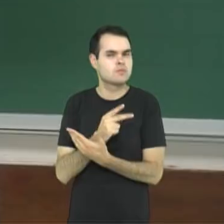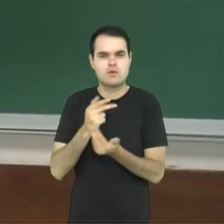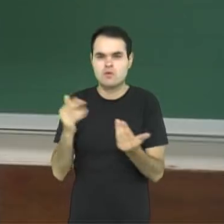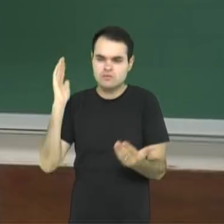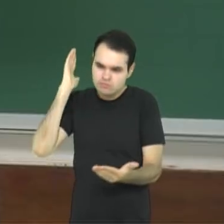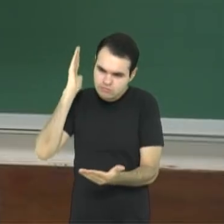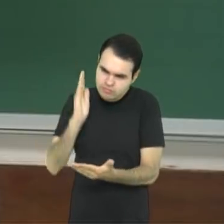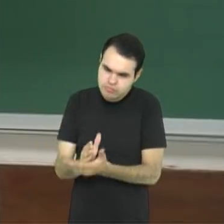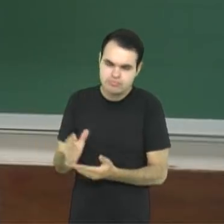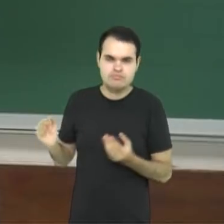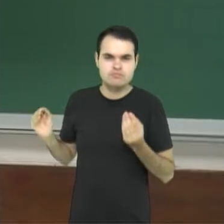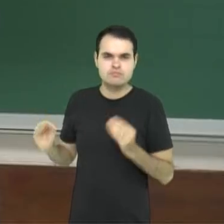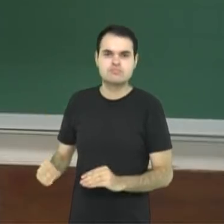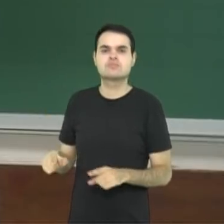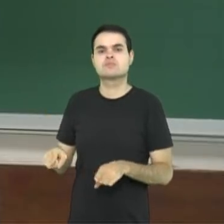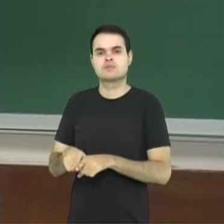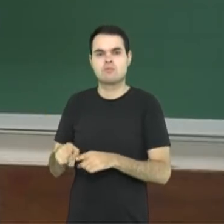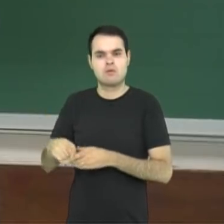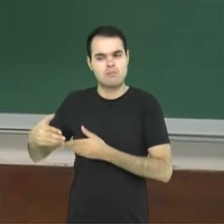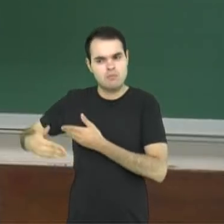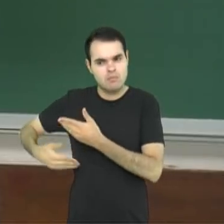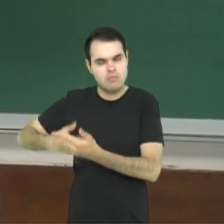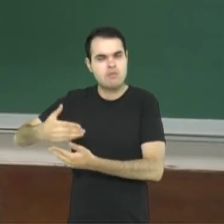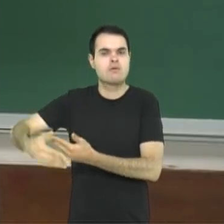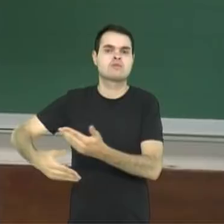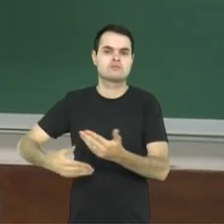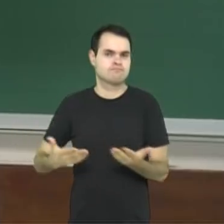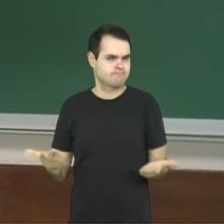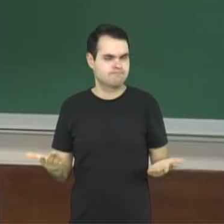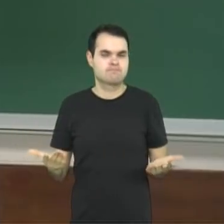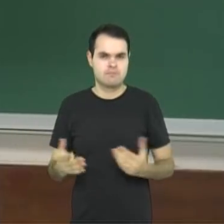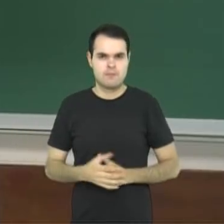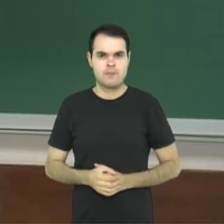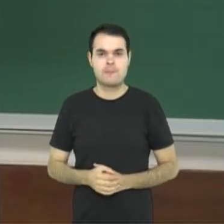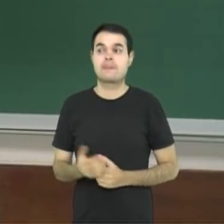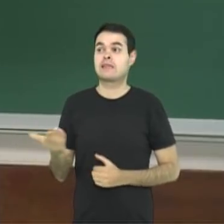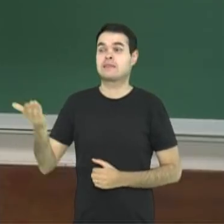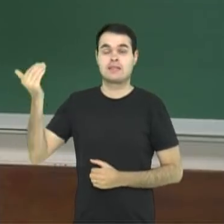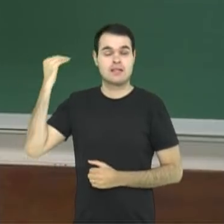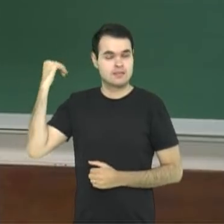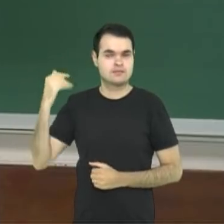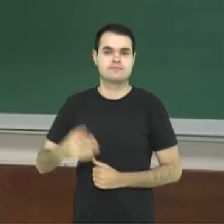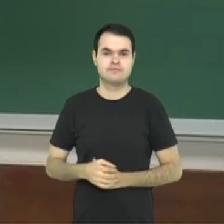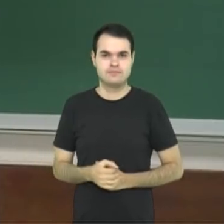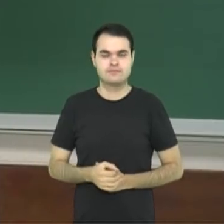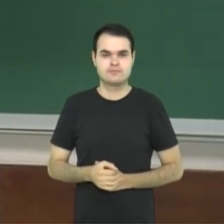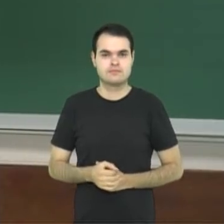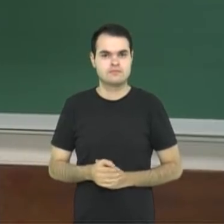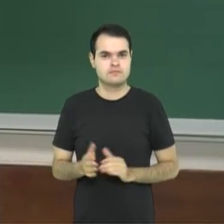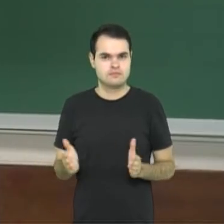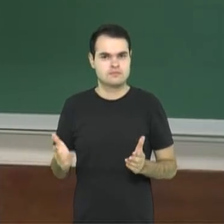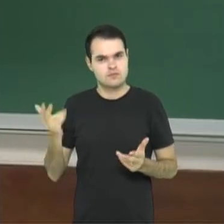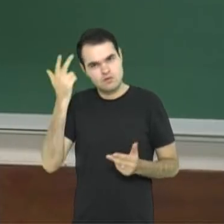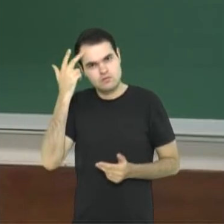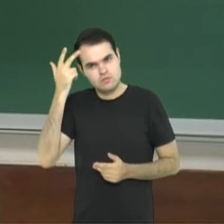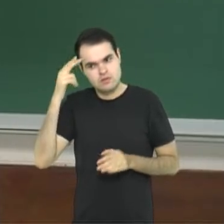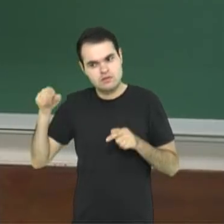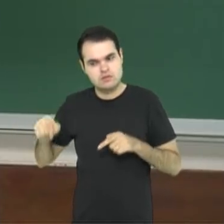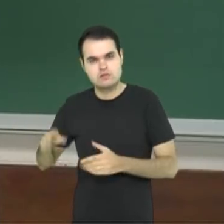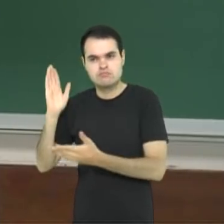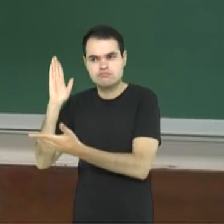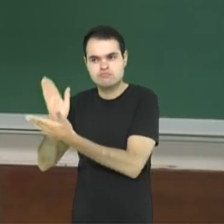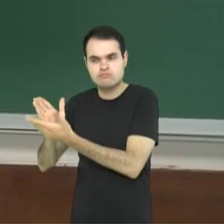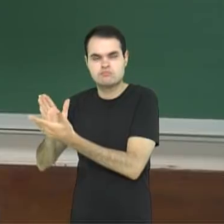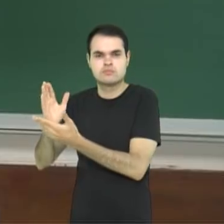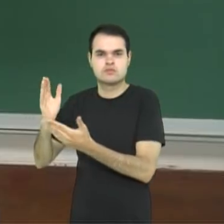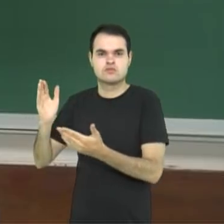e mais um fato marcante, ou vários fatos marcantes, enfim, naquela época. Então a gente tem geralmente esses marcadores temporais